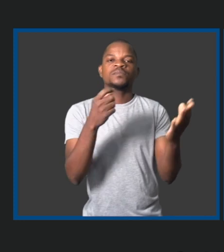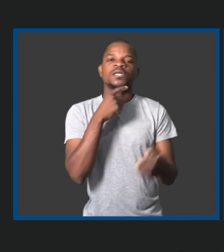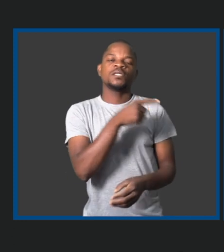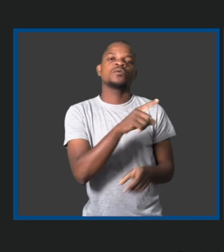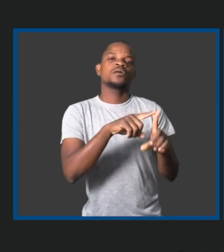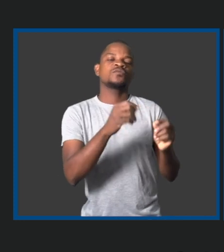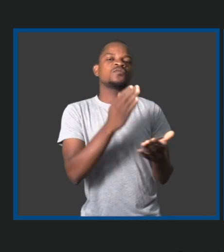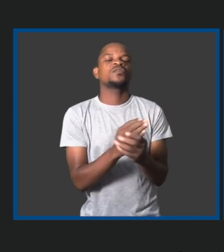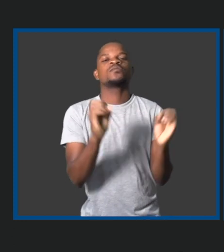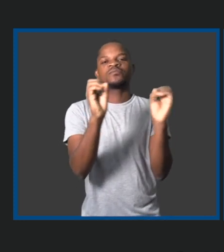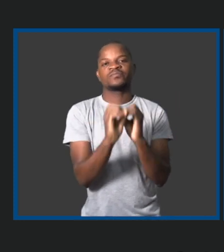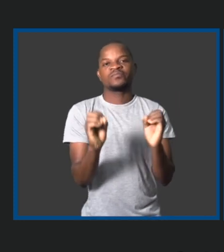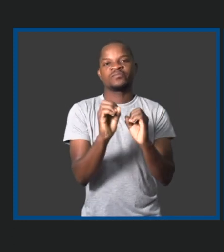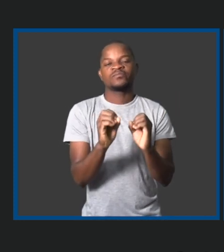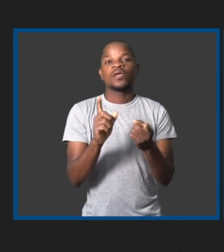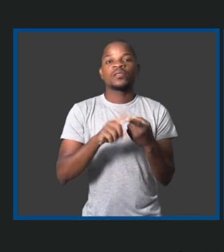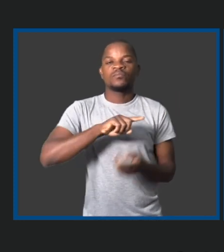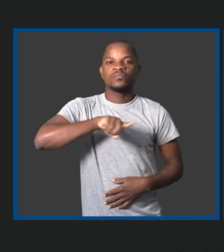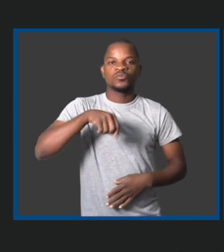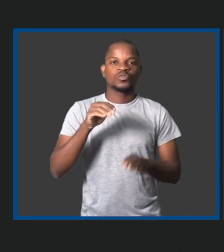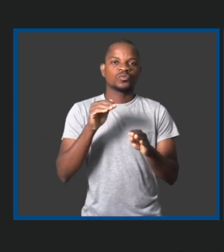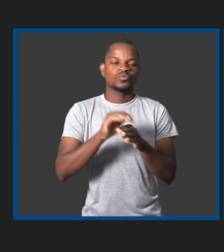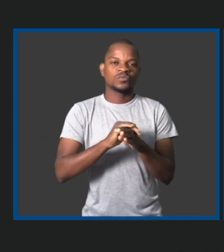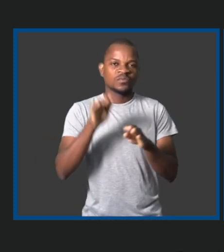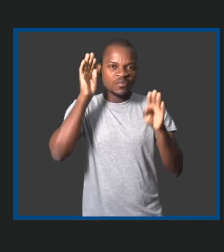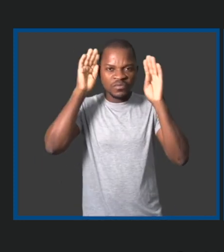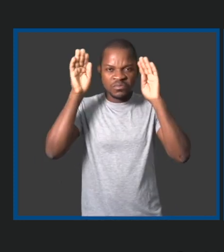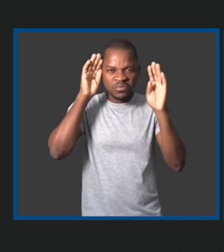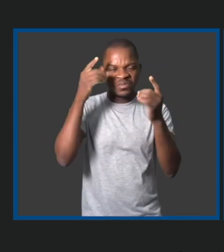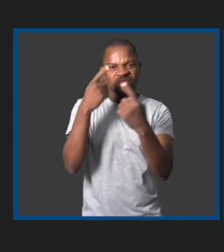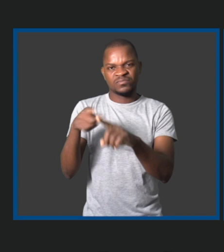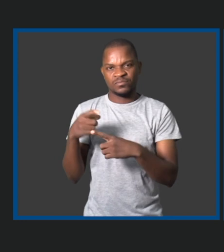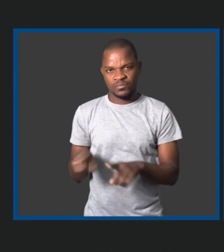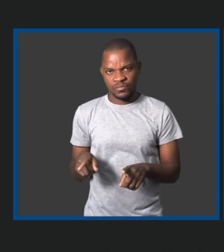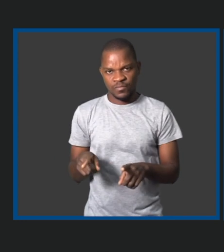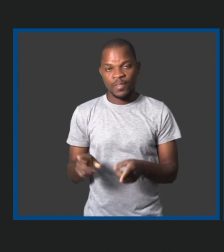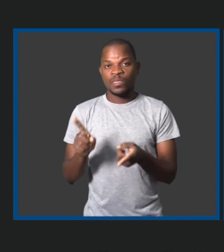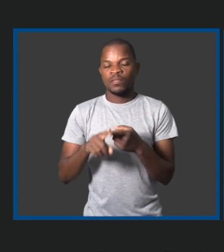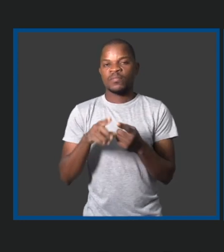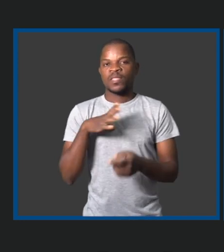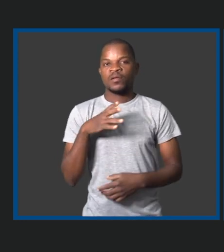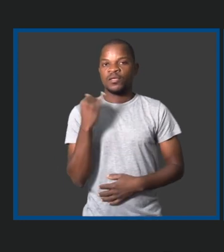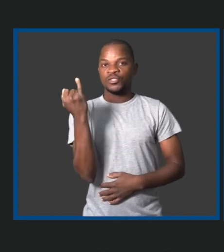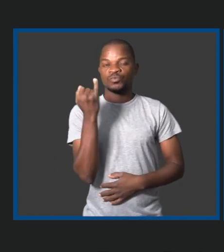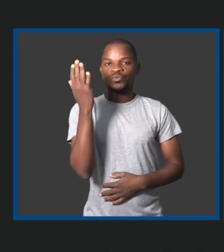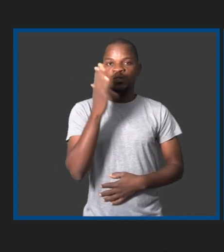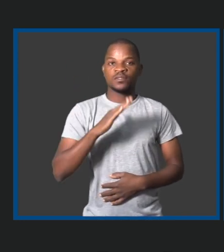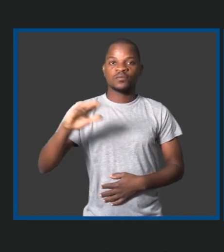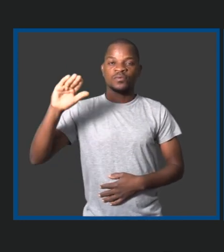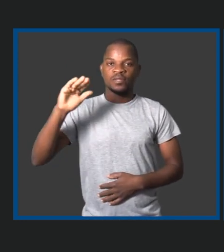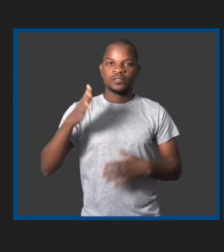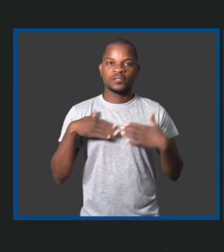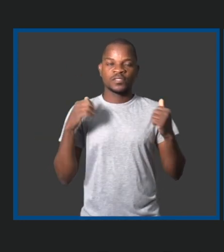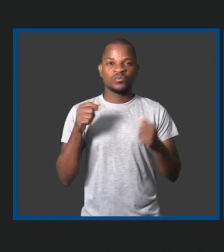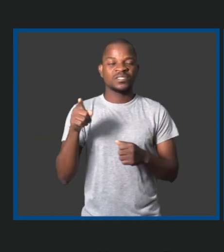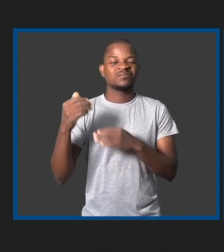o Facebook, como instituição, que faz uma atualização recorrente. Também temos o Facebook do